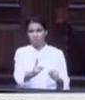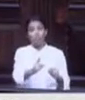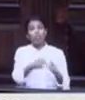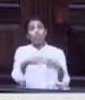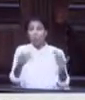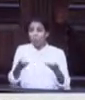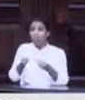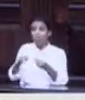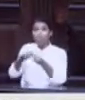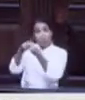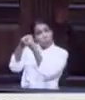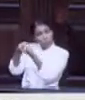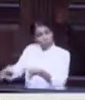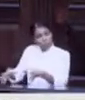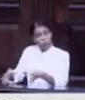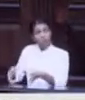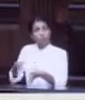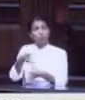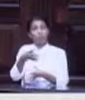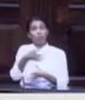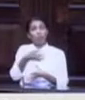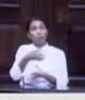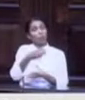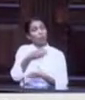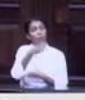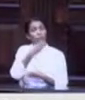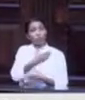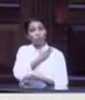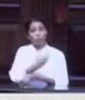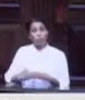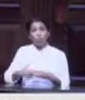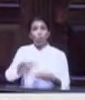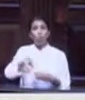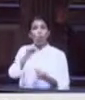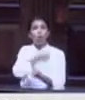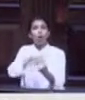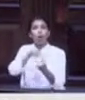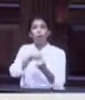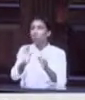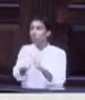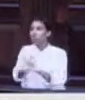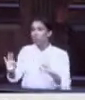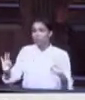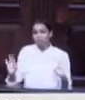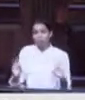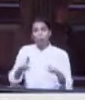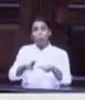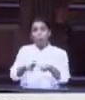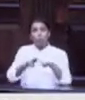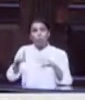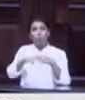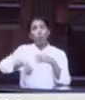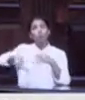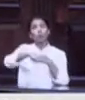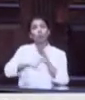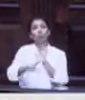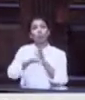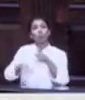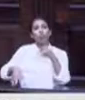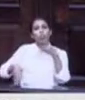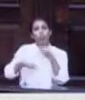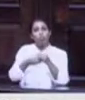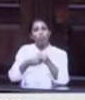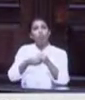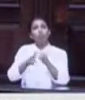Pública, acredito eu, que não seja o objetivo de ninguém. Por isso fizemos uma emenda com relação à